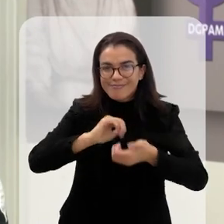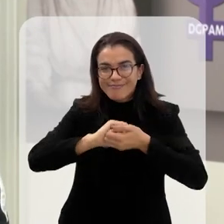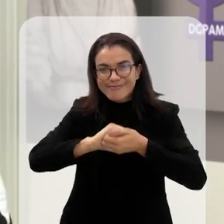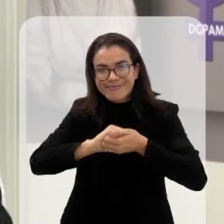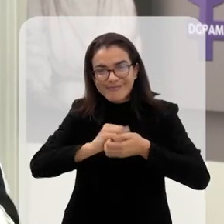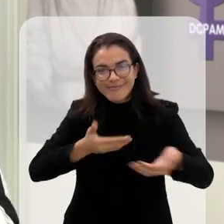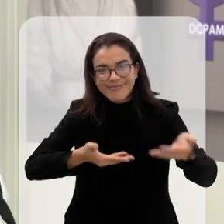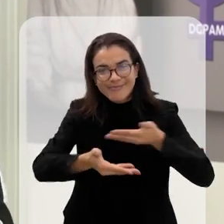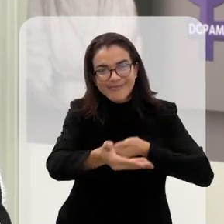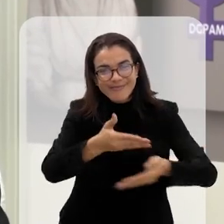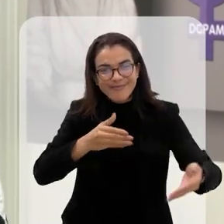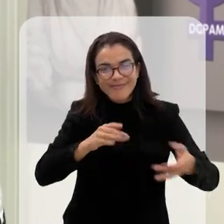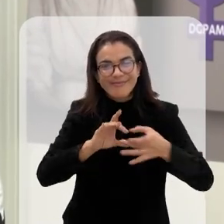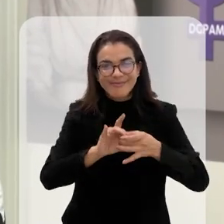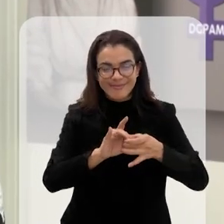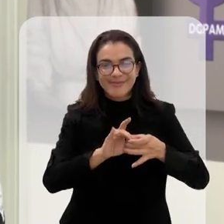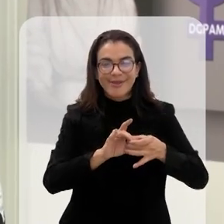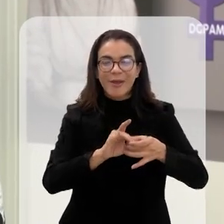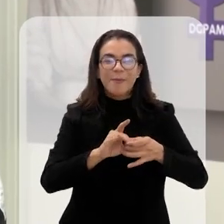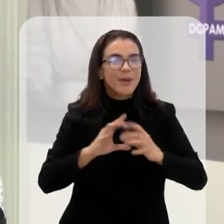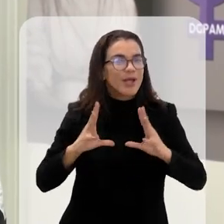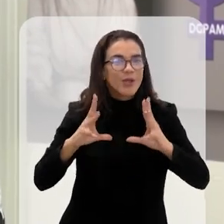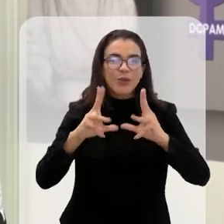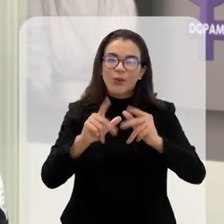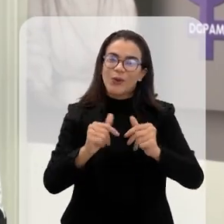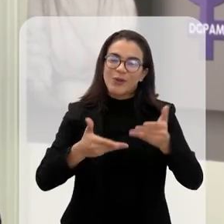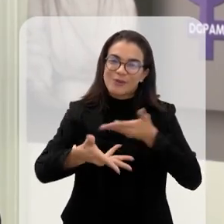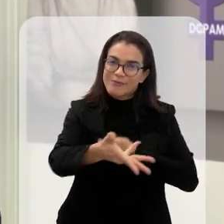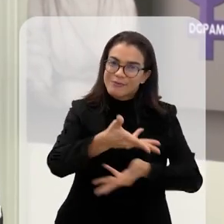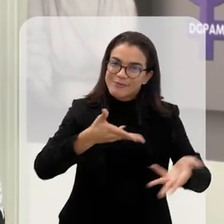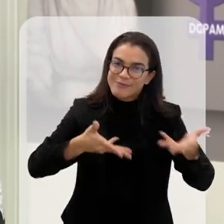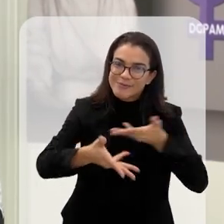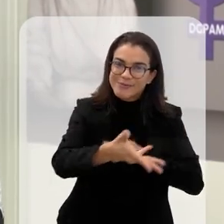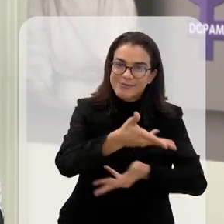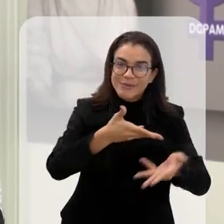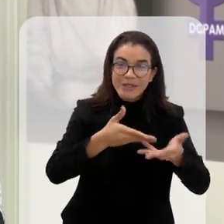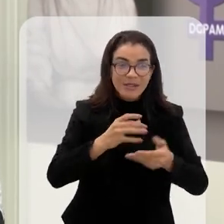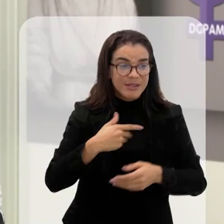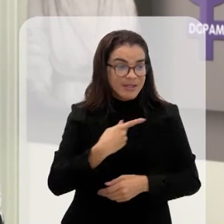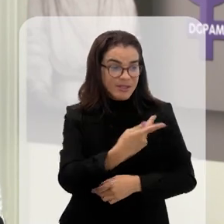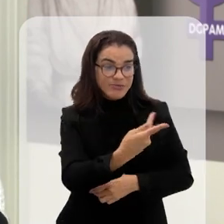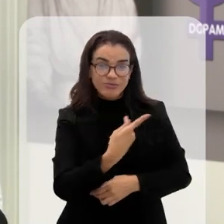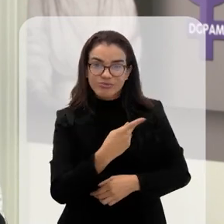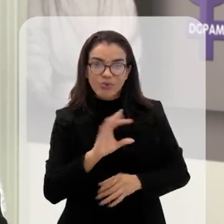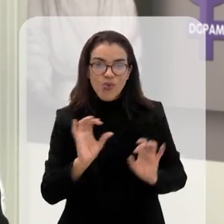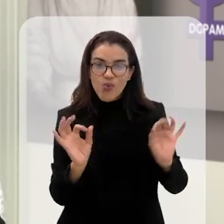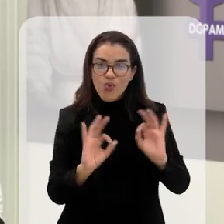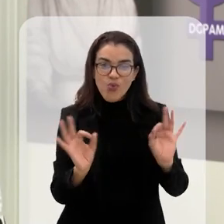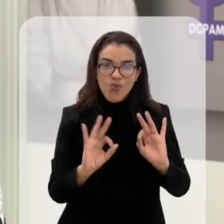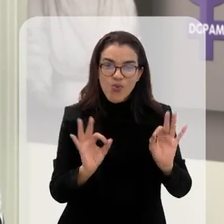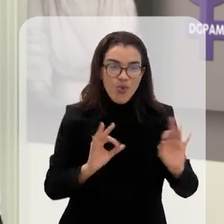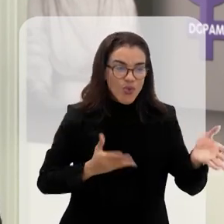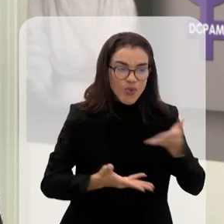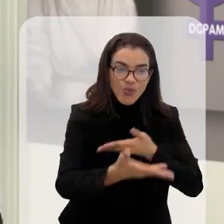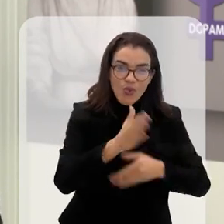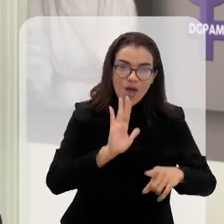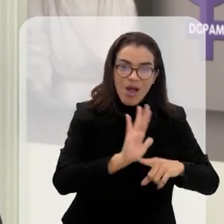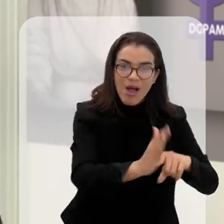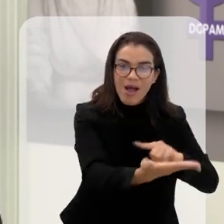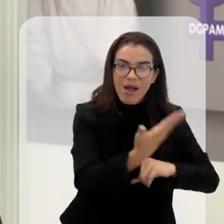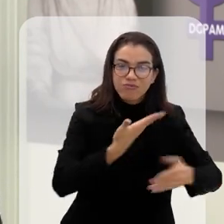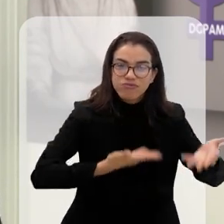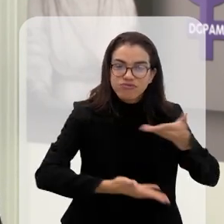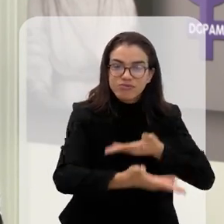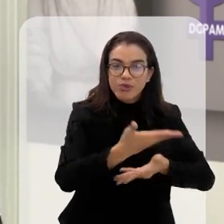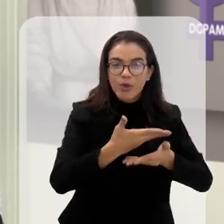uma parceria, criando uma parceria para que todos se ajudem. Porque se nós não nos ajudarmos, não sairemos